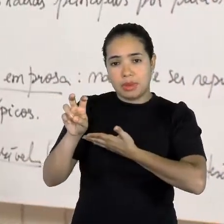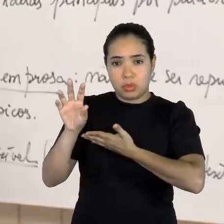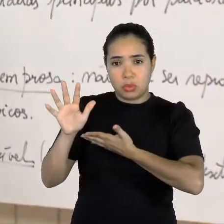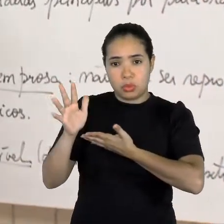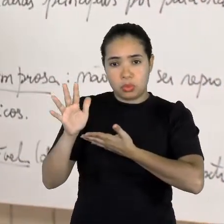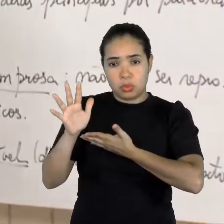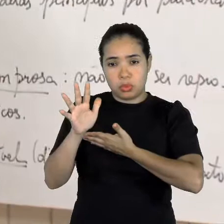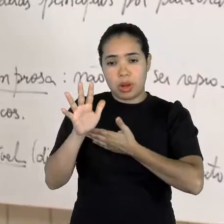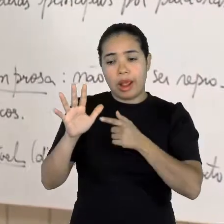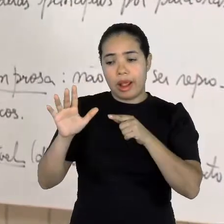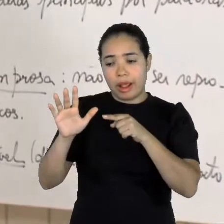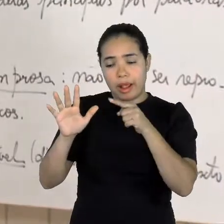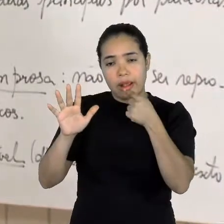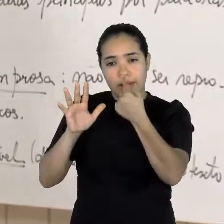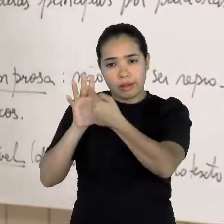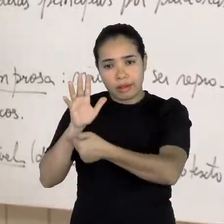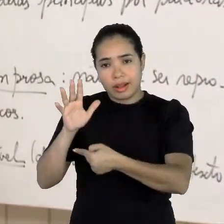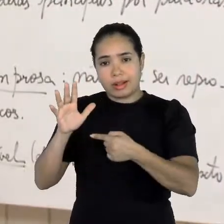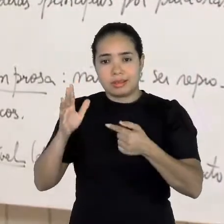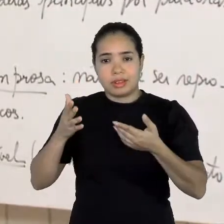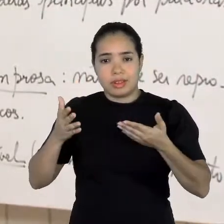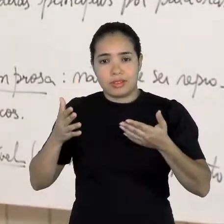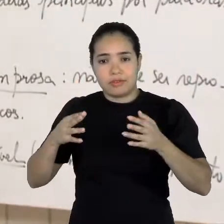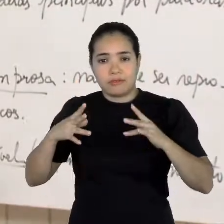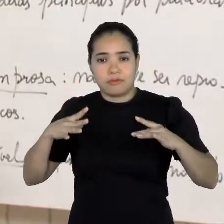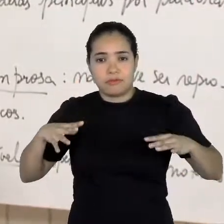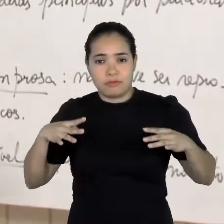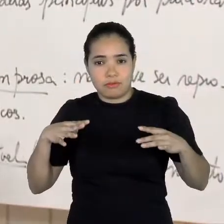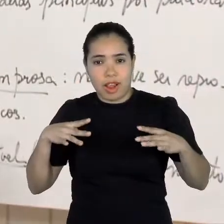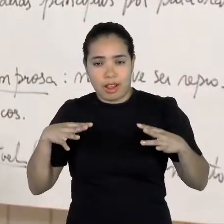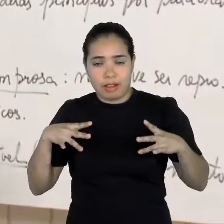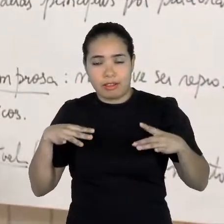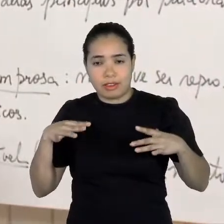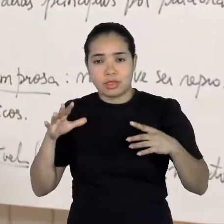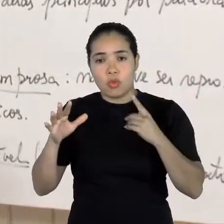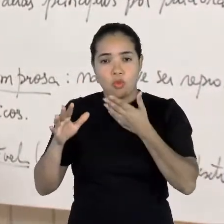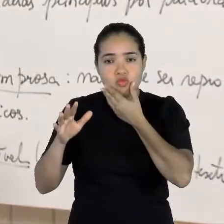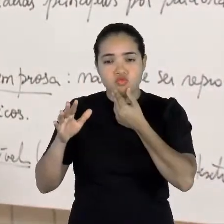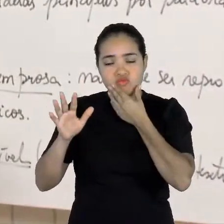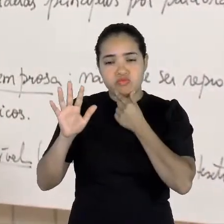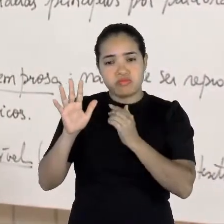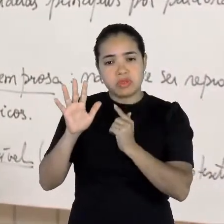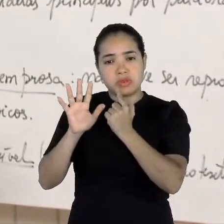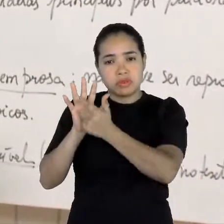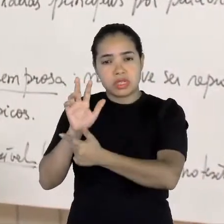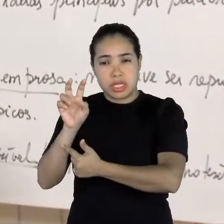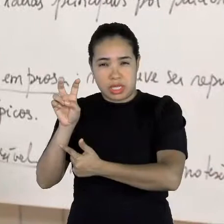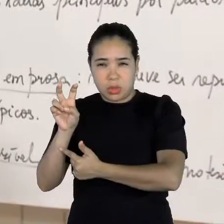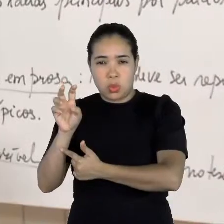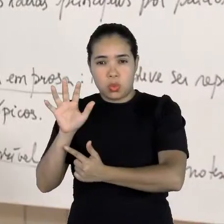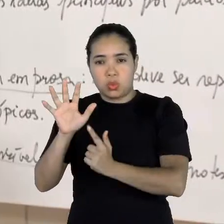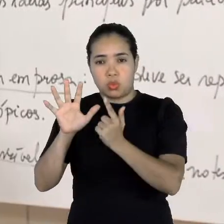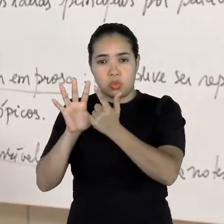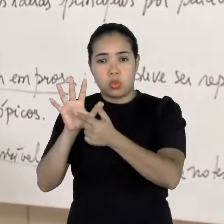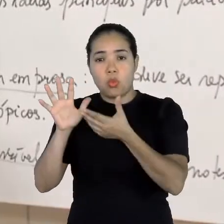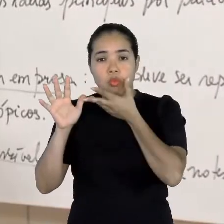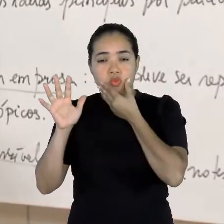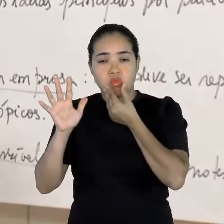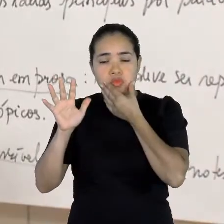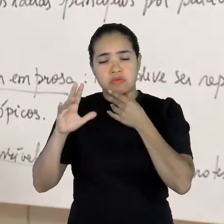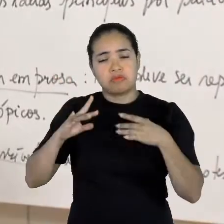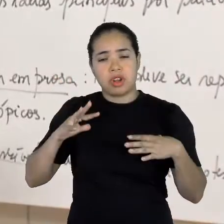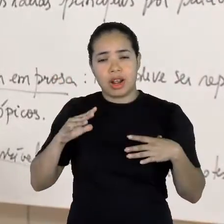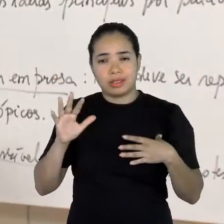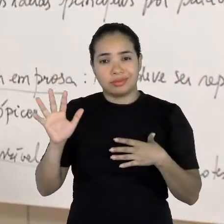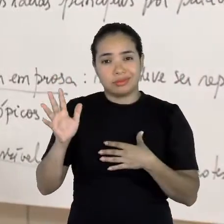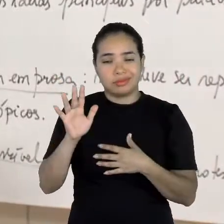de férias. Esse já é o 3º livro de Pedro Bandeira que eu indico para vocês. E no decorrer dessa leitura, vocês